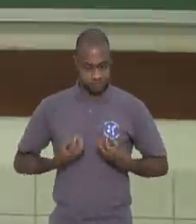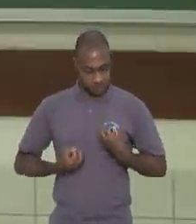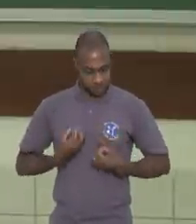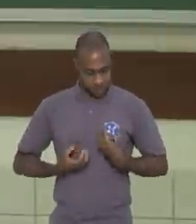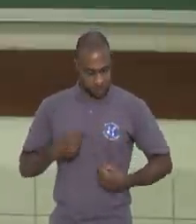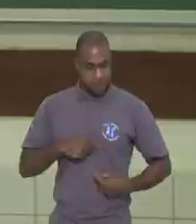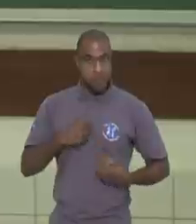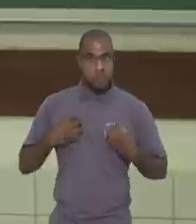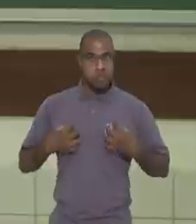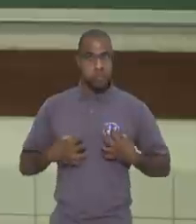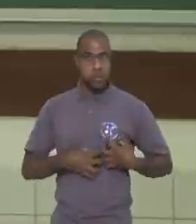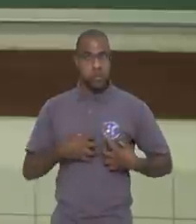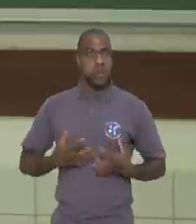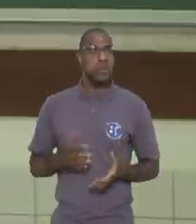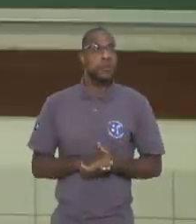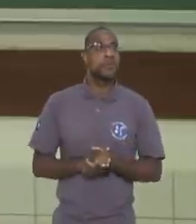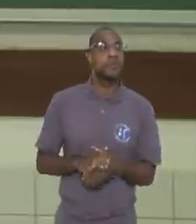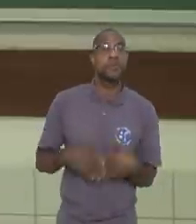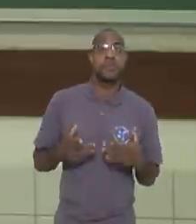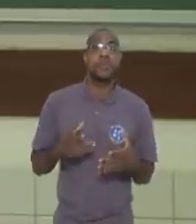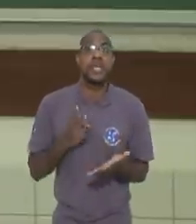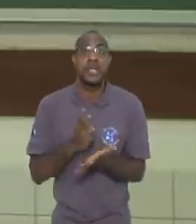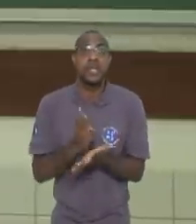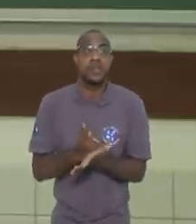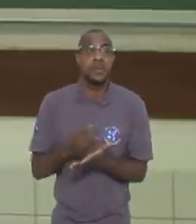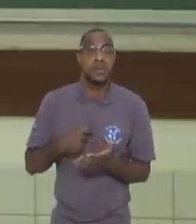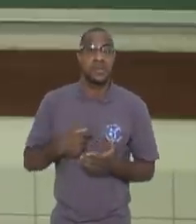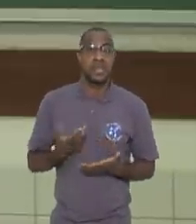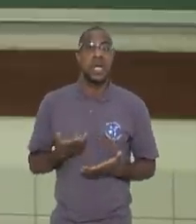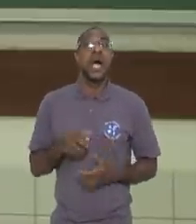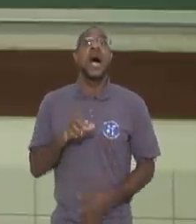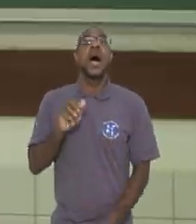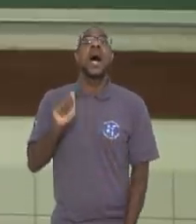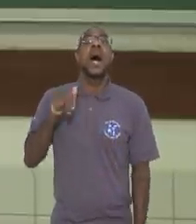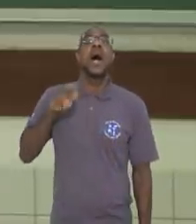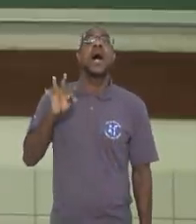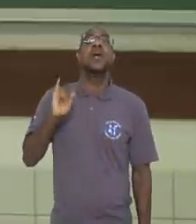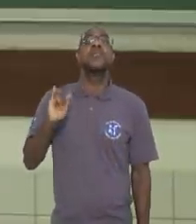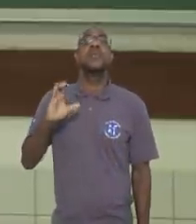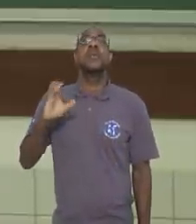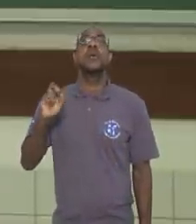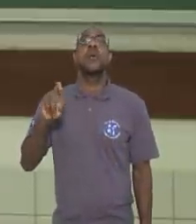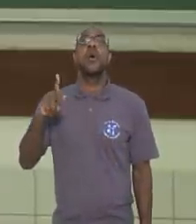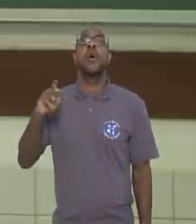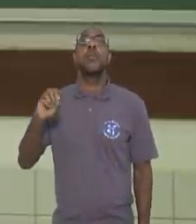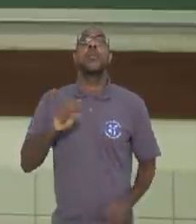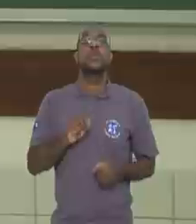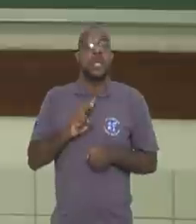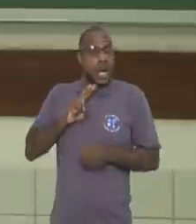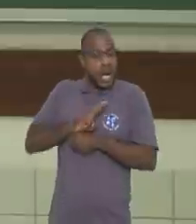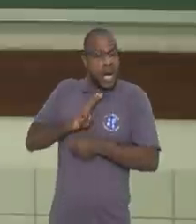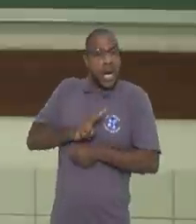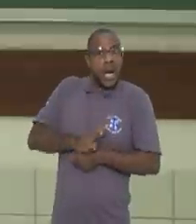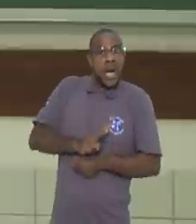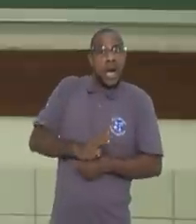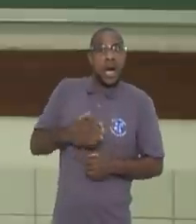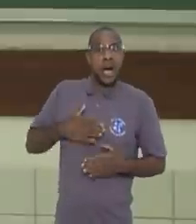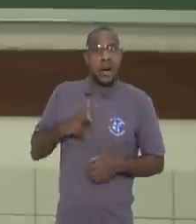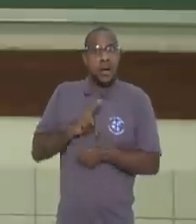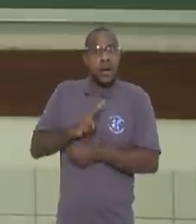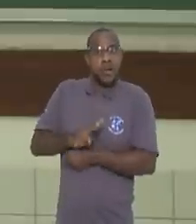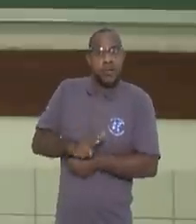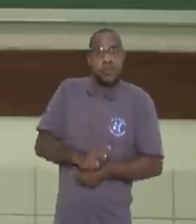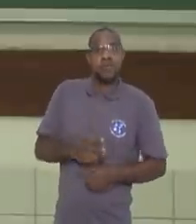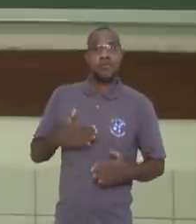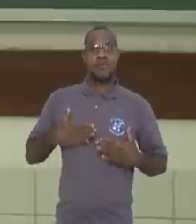Que toda vez que a gente produz os nossos próprios anticorpos, a gente também produz as células de memória, que guardam a receita para combater